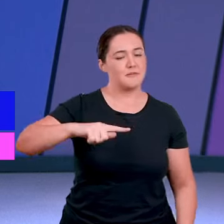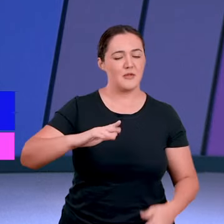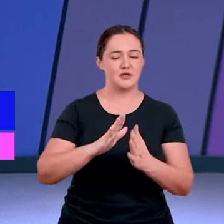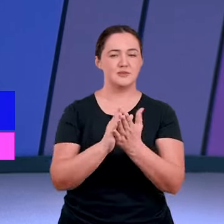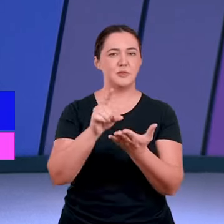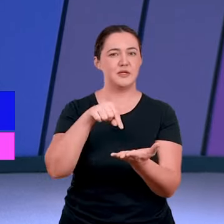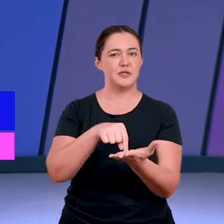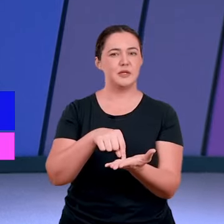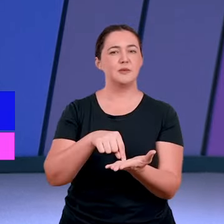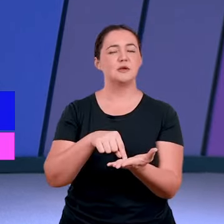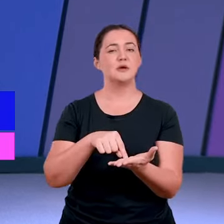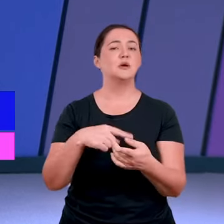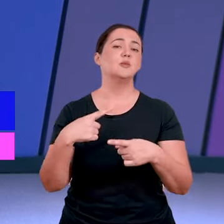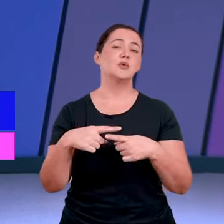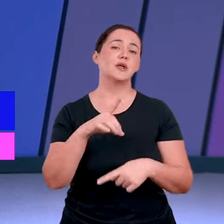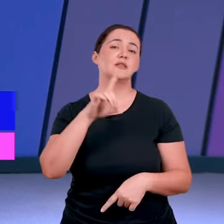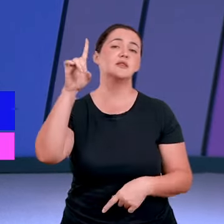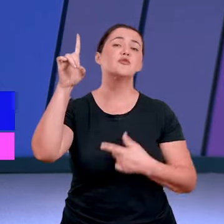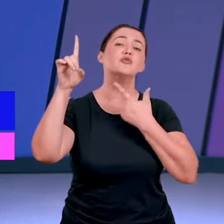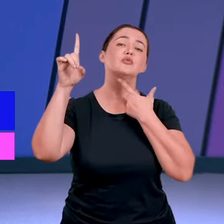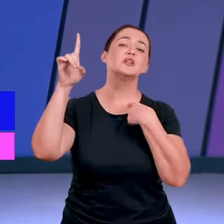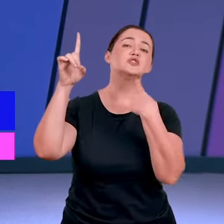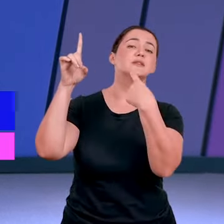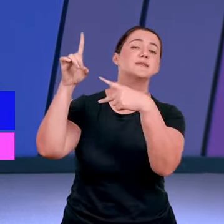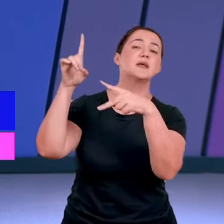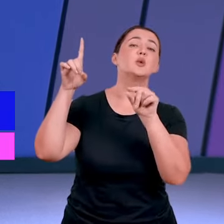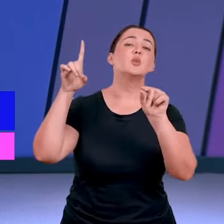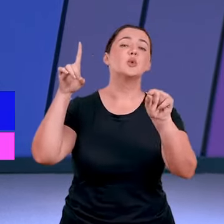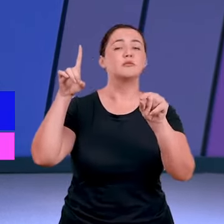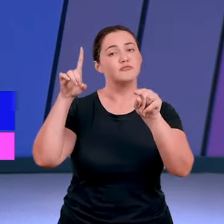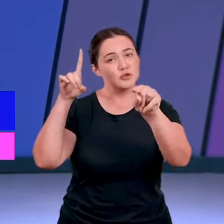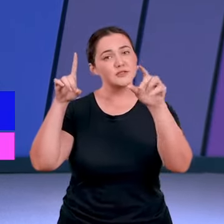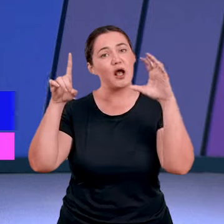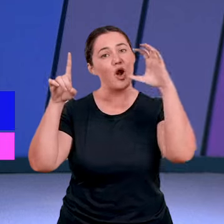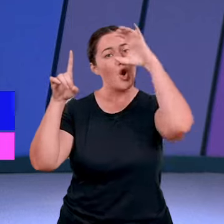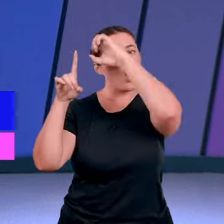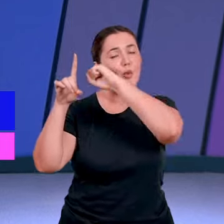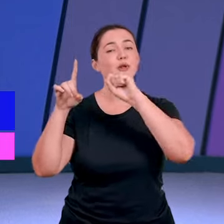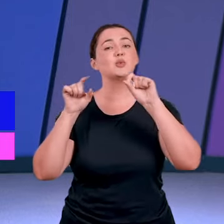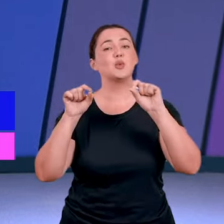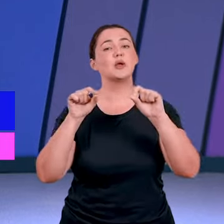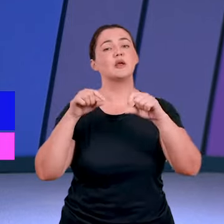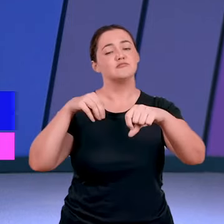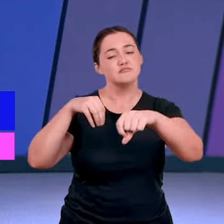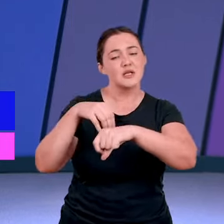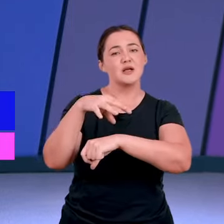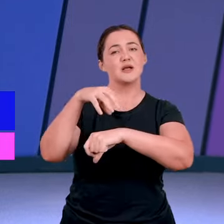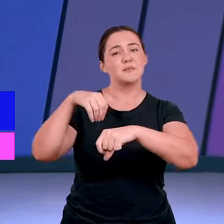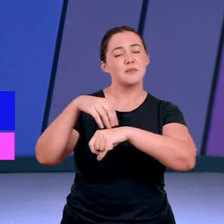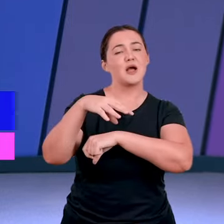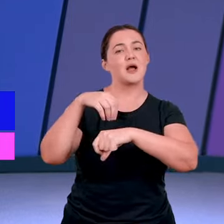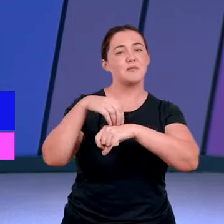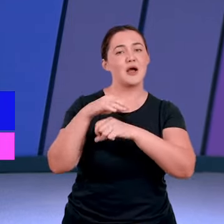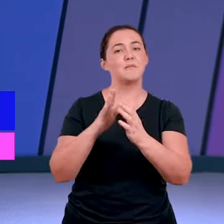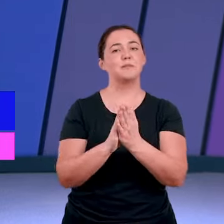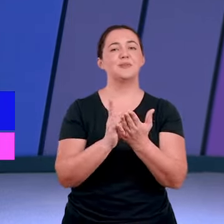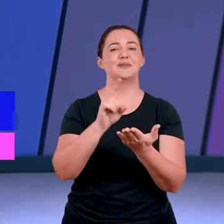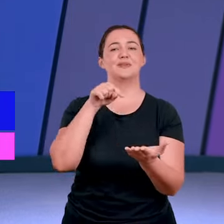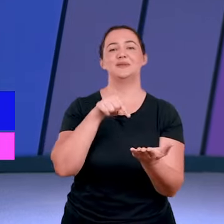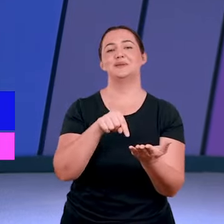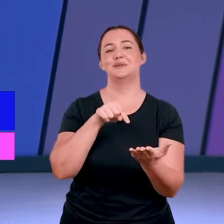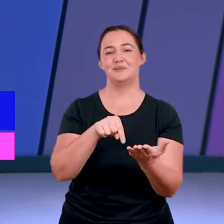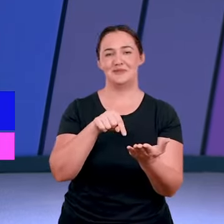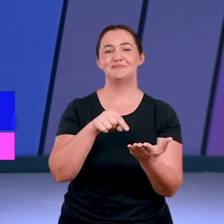mais sobre a palavra de Deus. Porque o que Deus mais quer é que você entenda e compreenda exatamente a revelação que Ele nos deixou. E essa